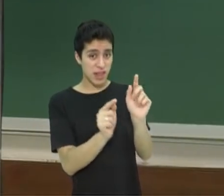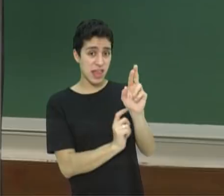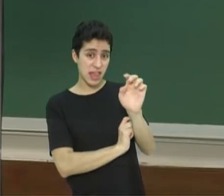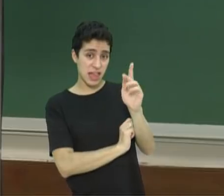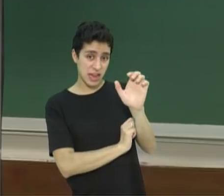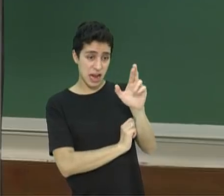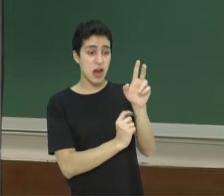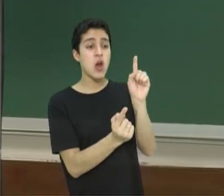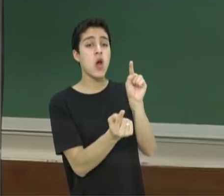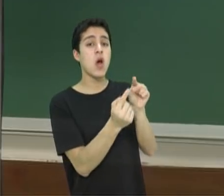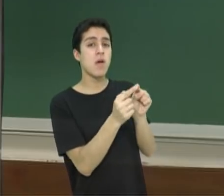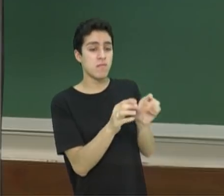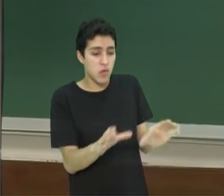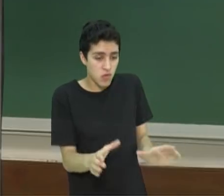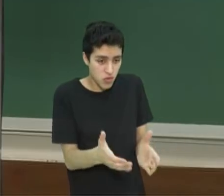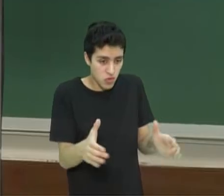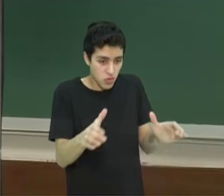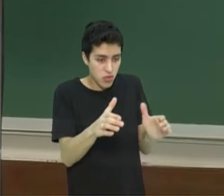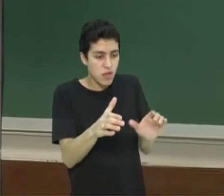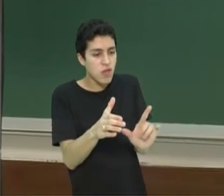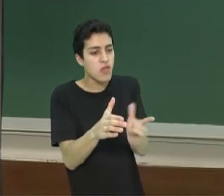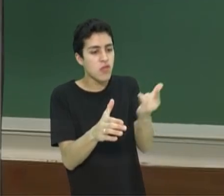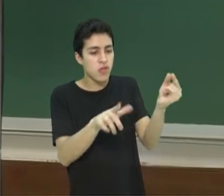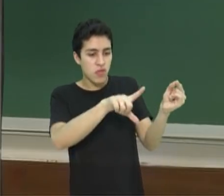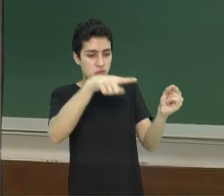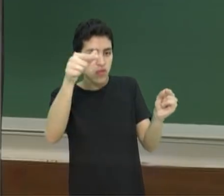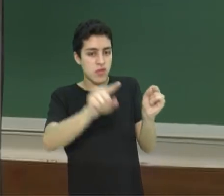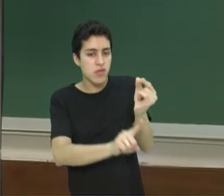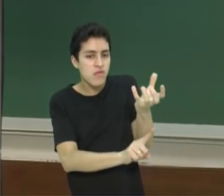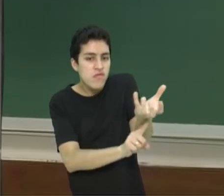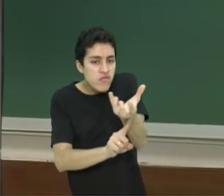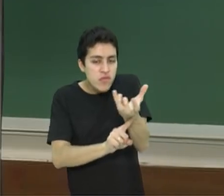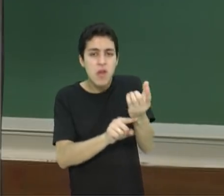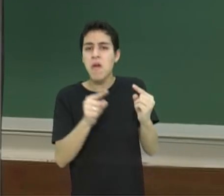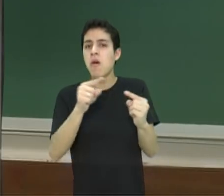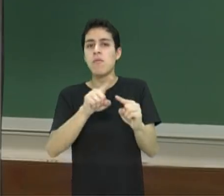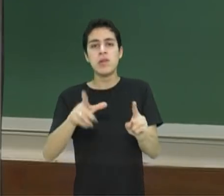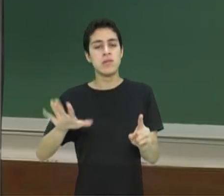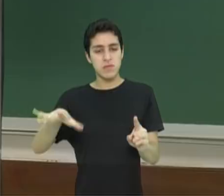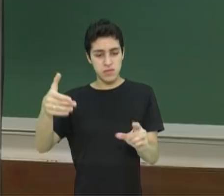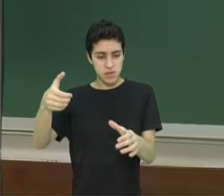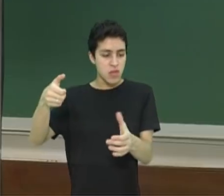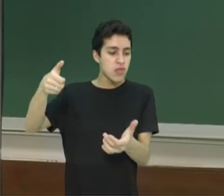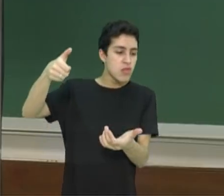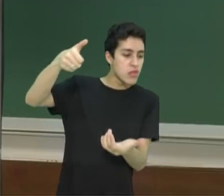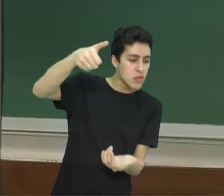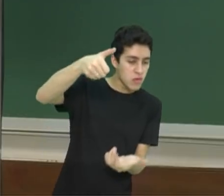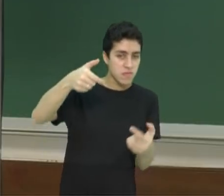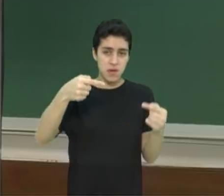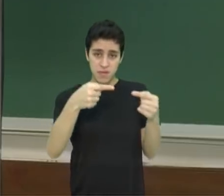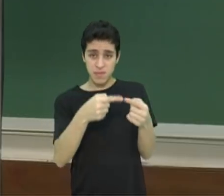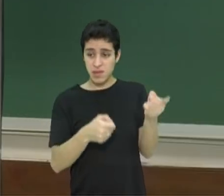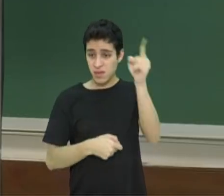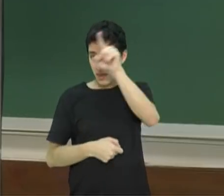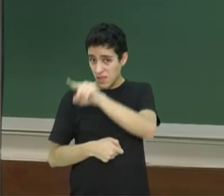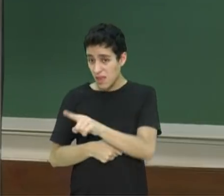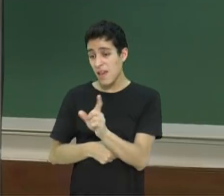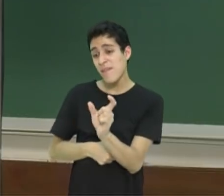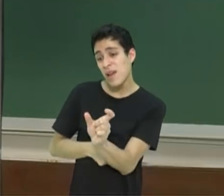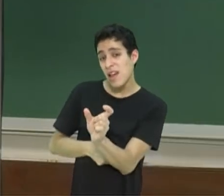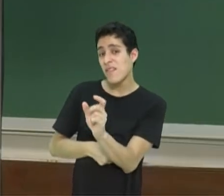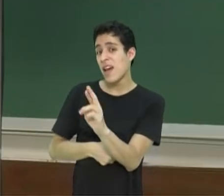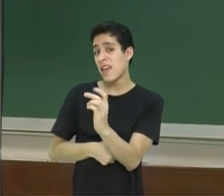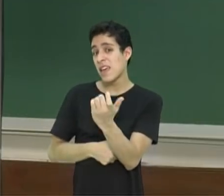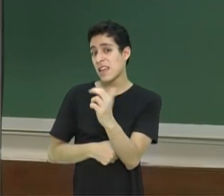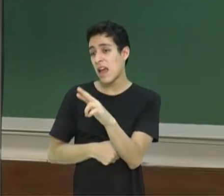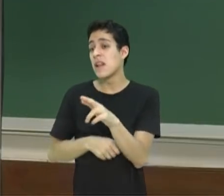seu sentido literal. Regar, jogar água. Na segunda, regar quer dizer cuidar,